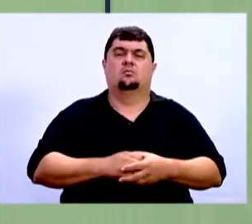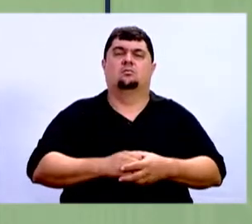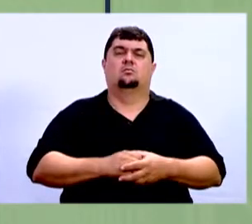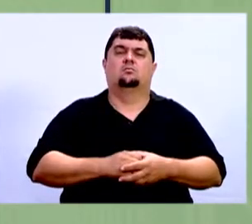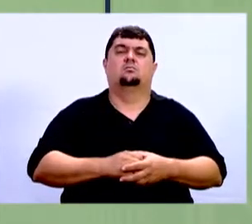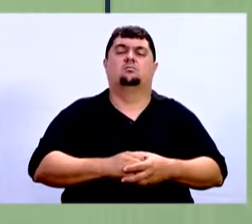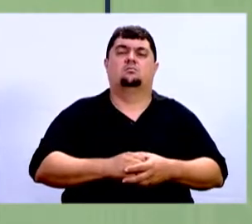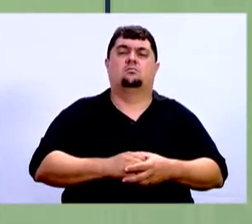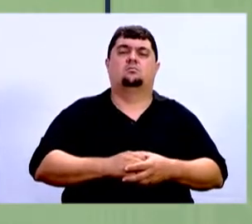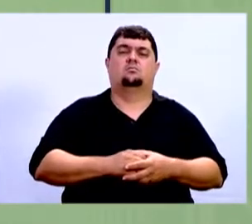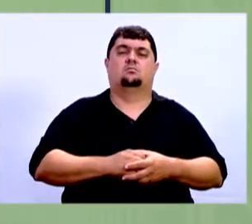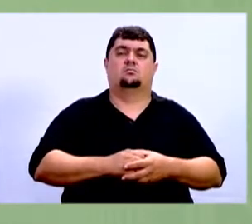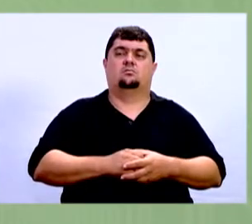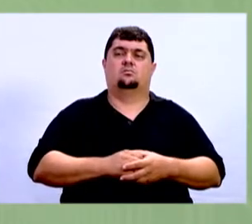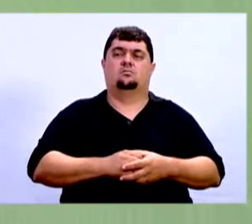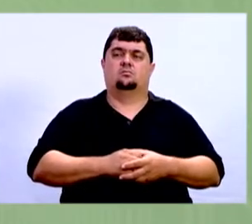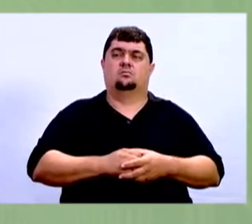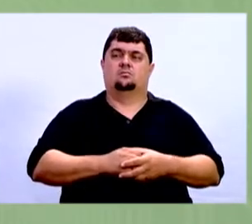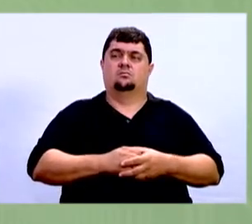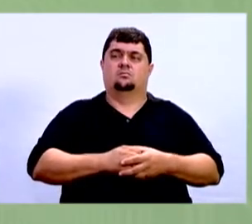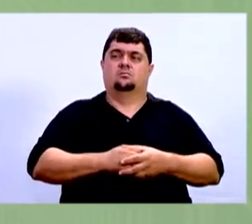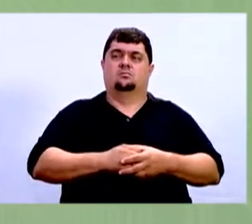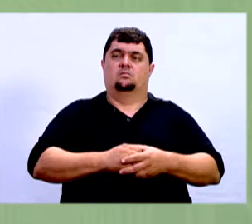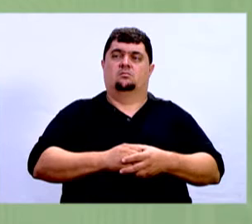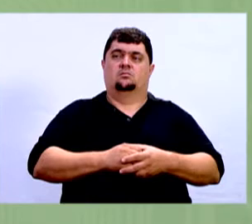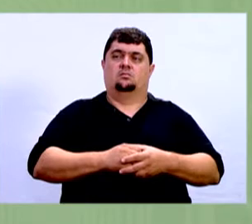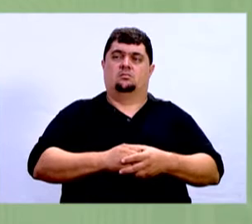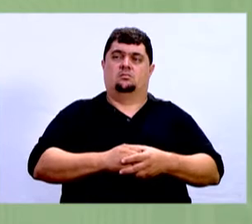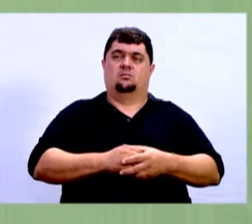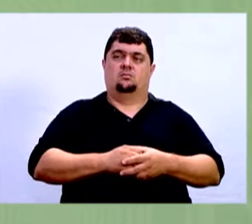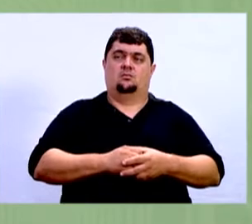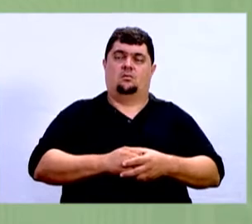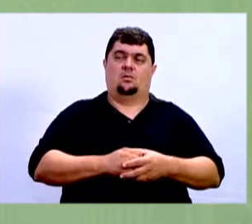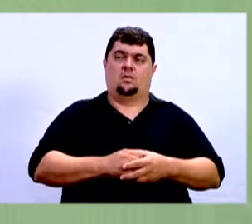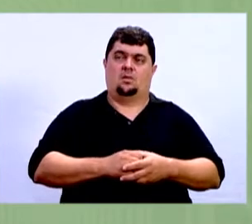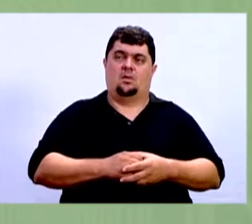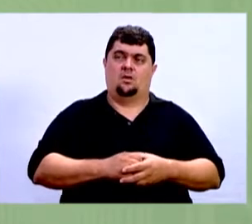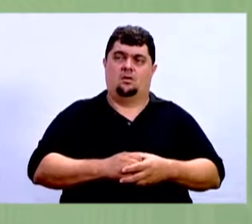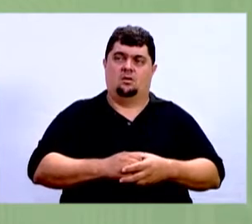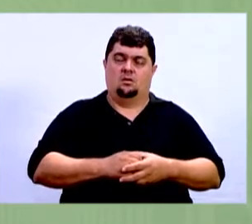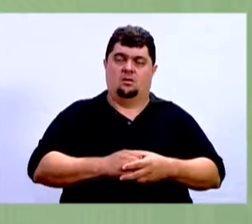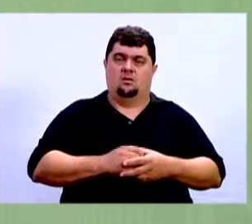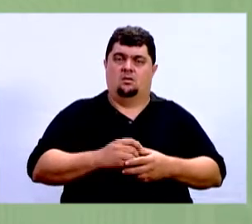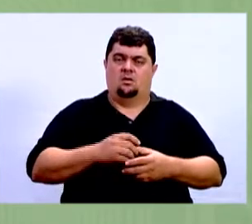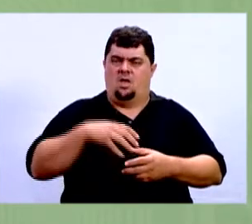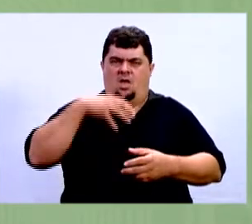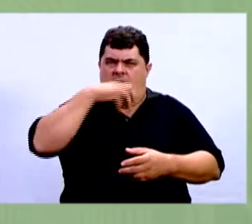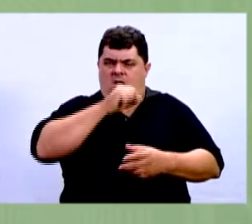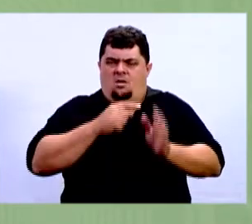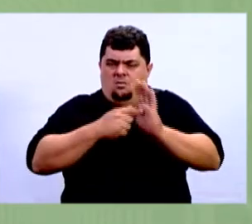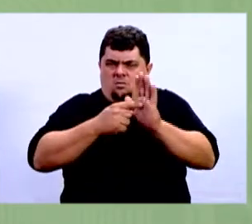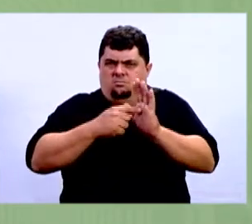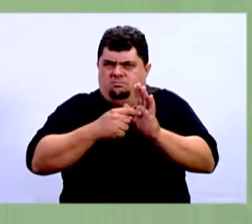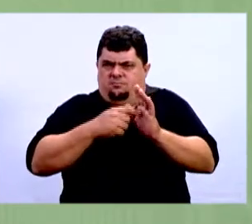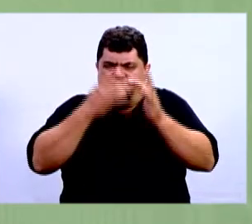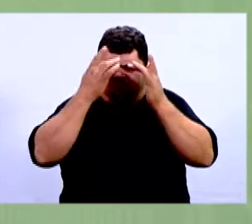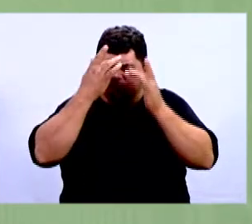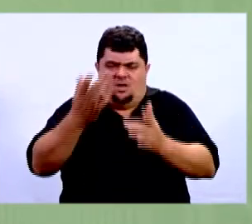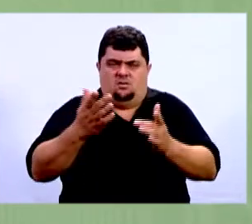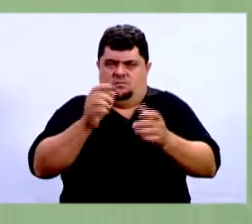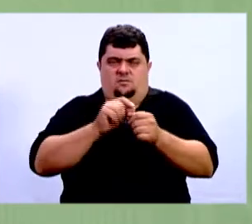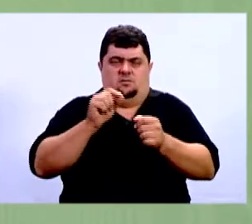minha pesquisa, tá bom? Aqui nós estamos trazendo para vocês uma maneira bem prática para a gente fazer